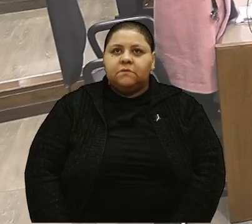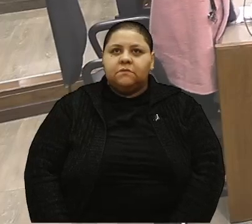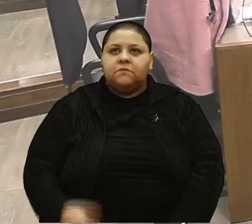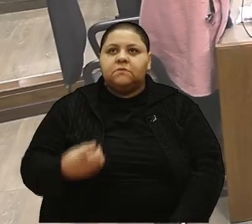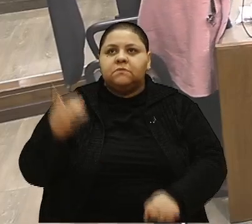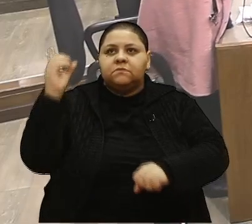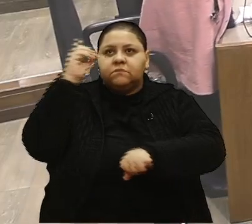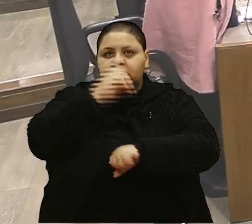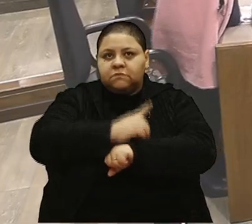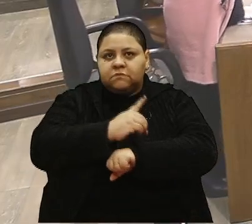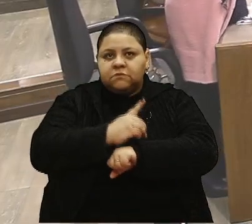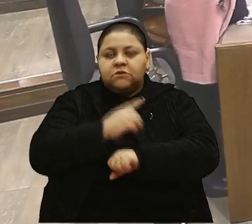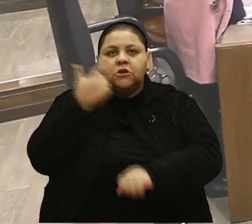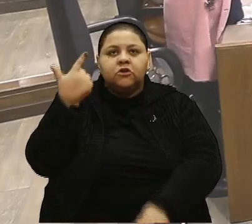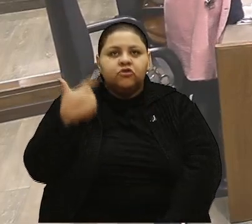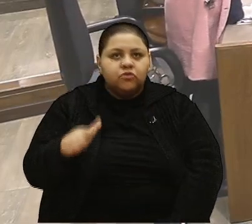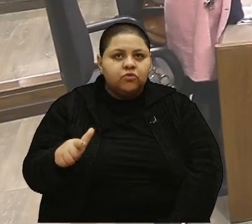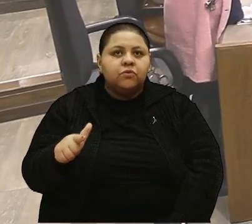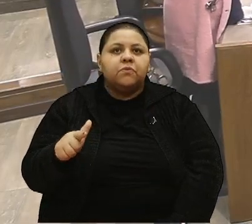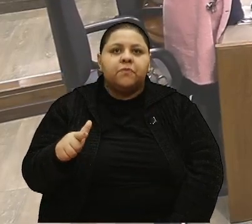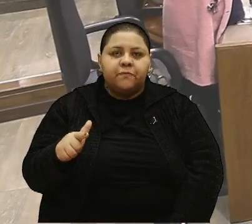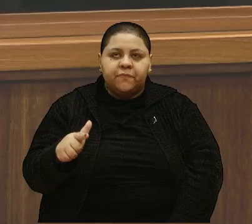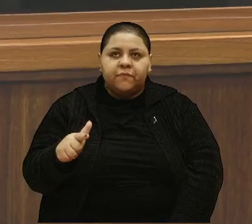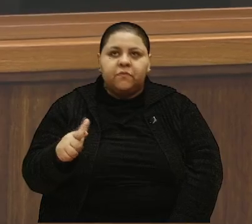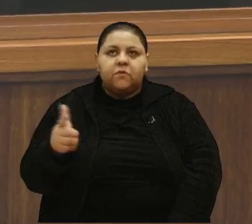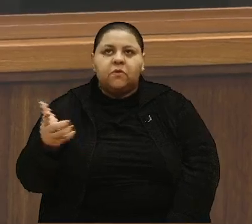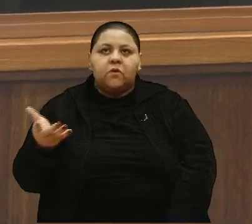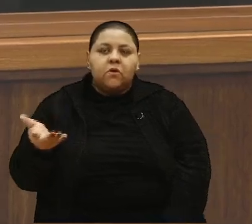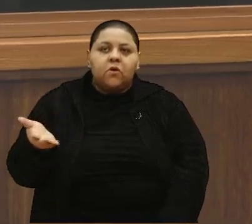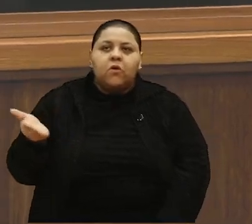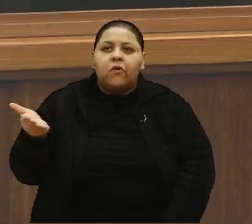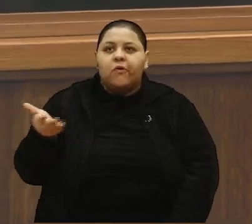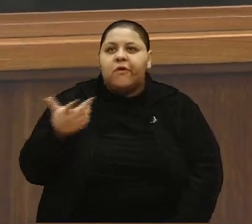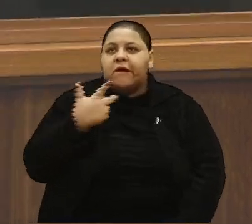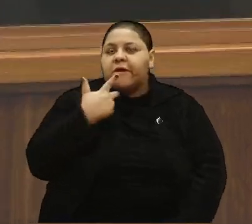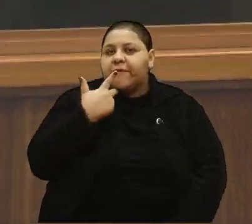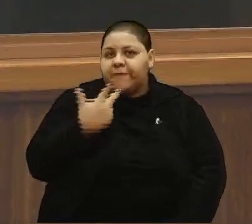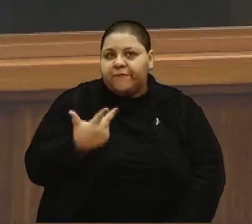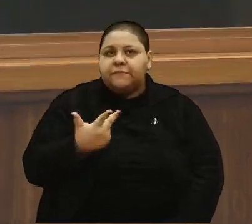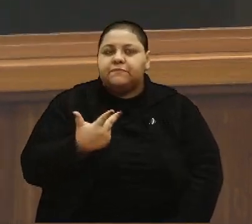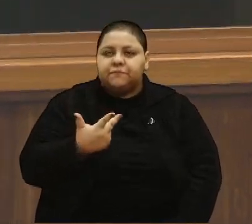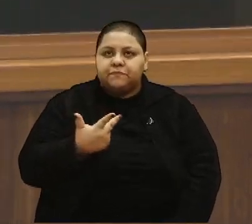Bom dia novamente, né? Quero dizer aqui,